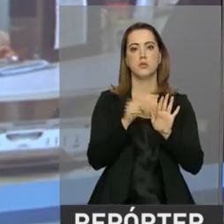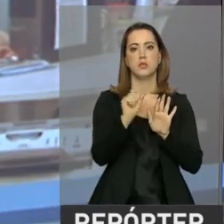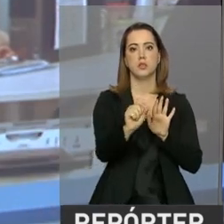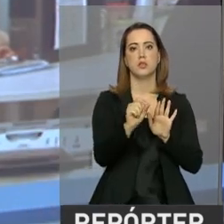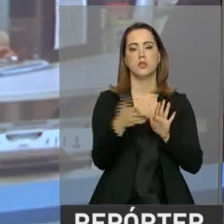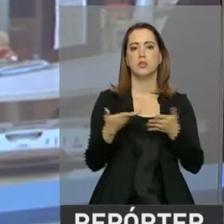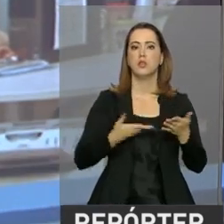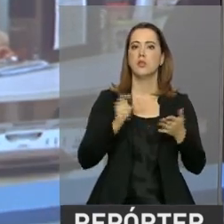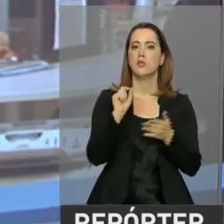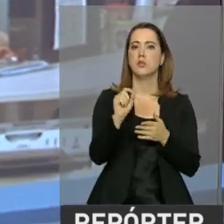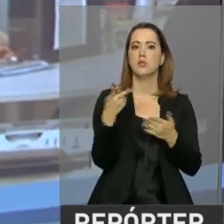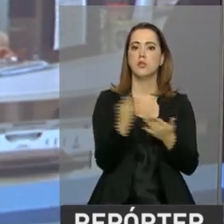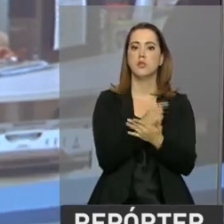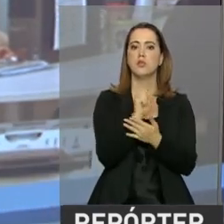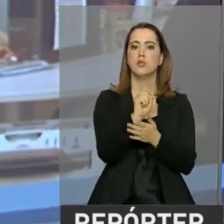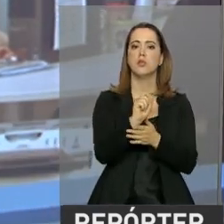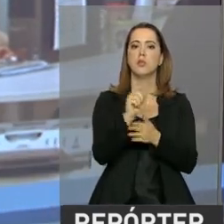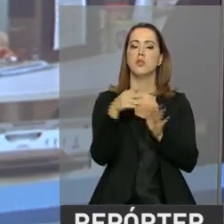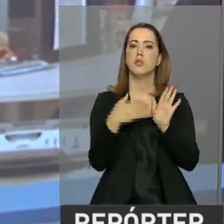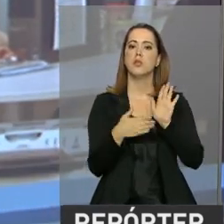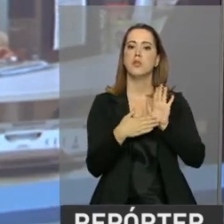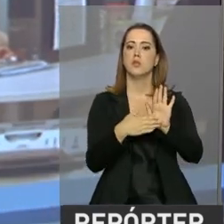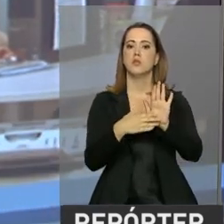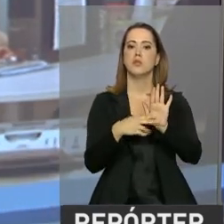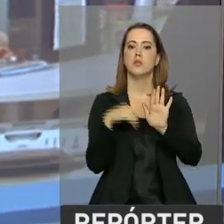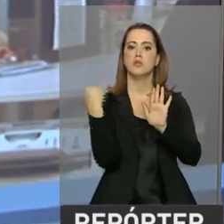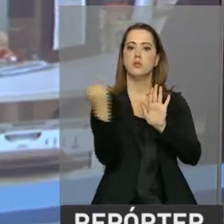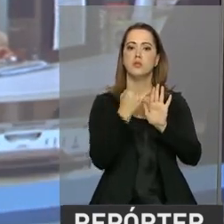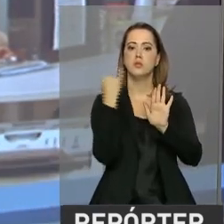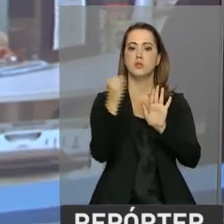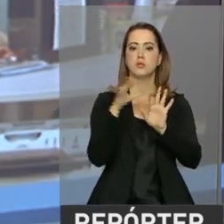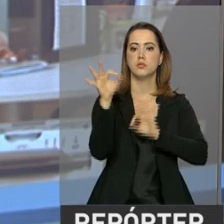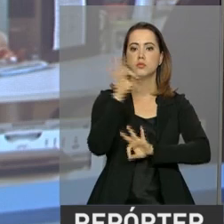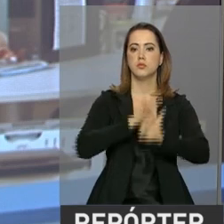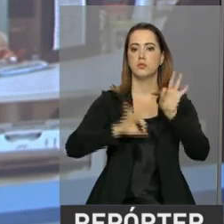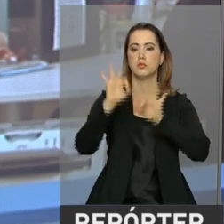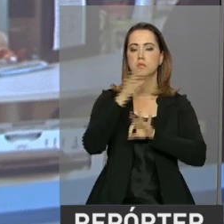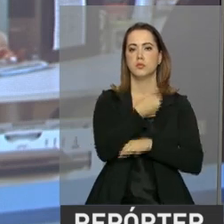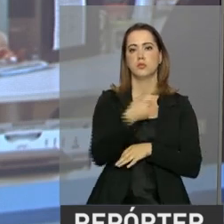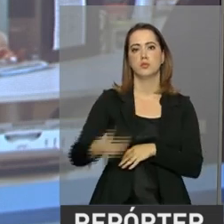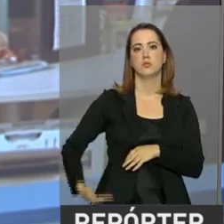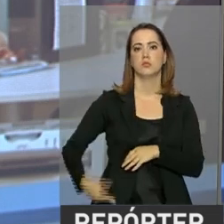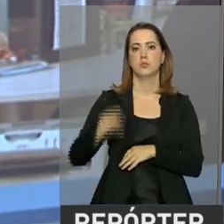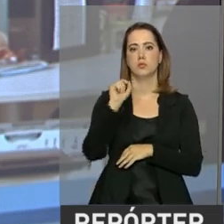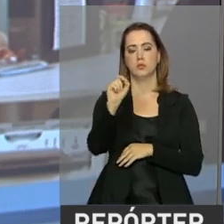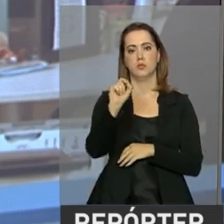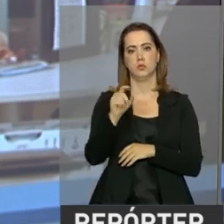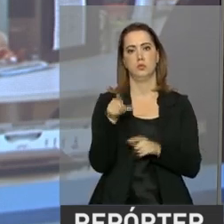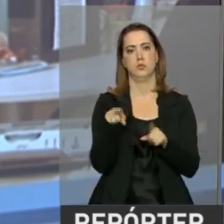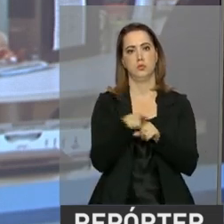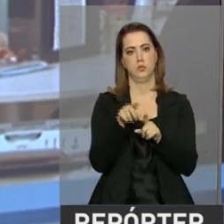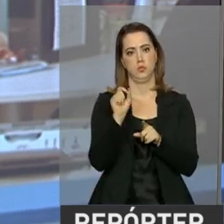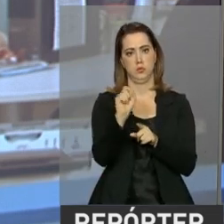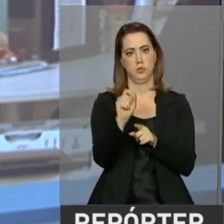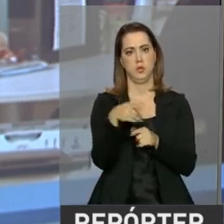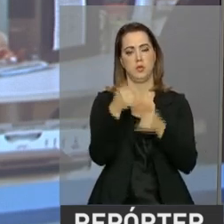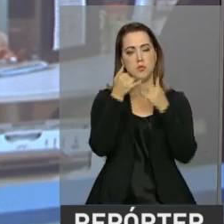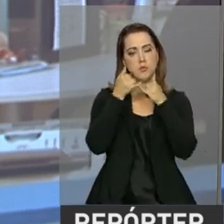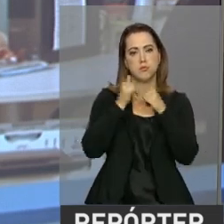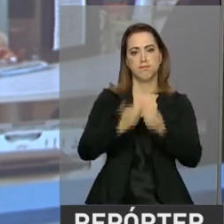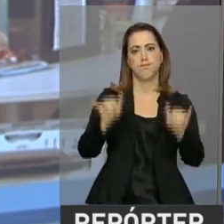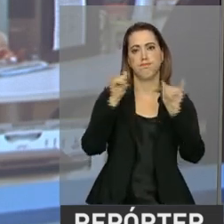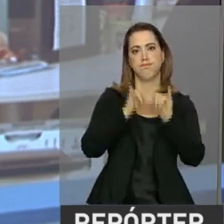servirá para que o governo sinalize a importância de ajustar as contas públicas o governo também pretende fazer uma campanha de